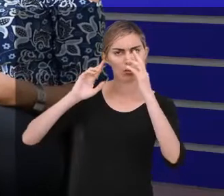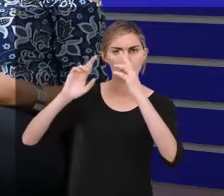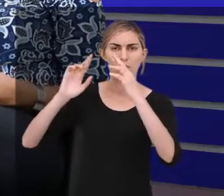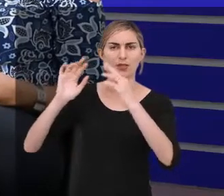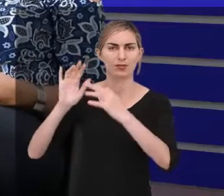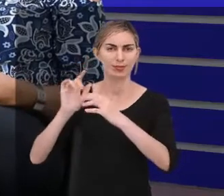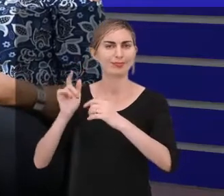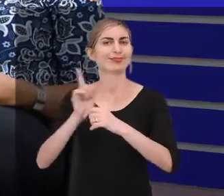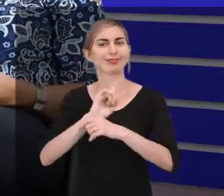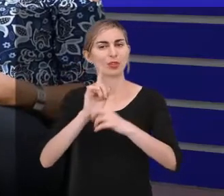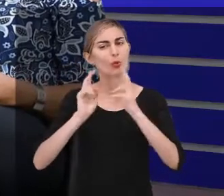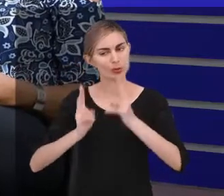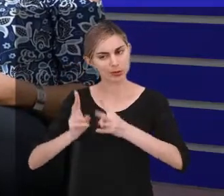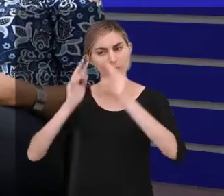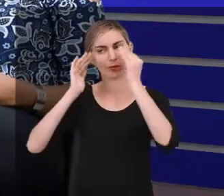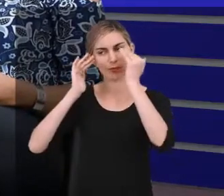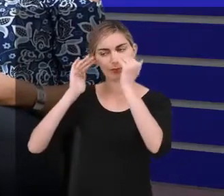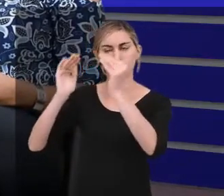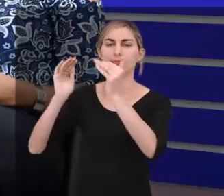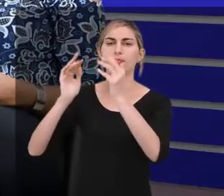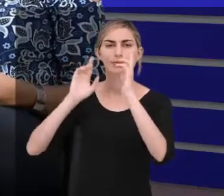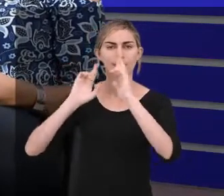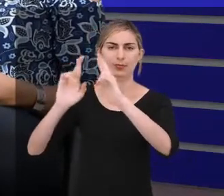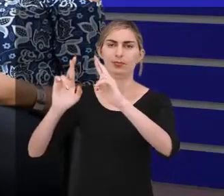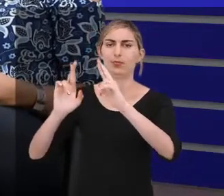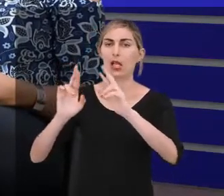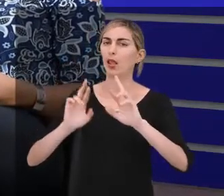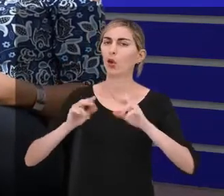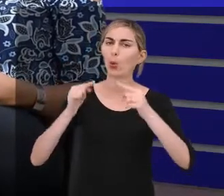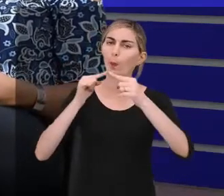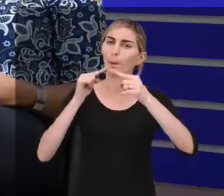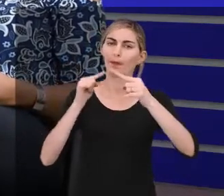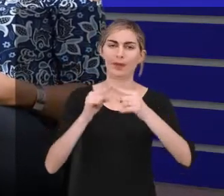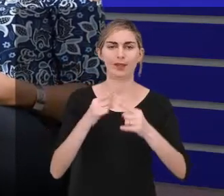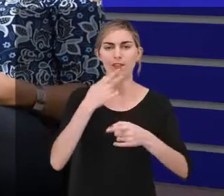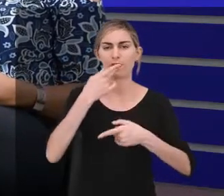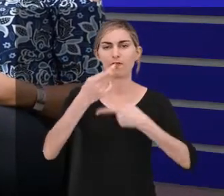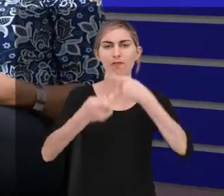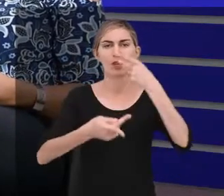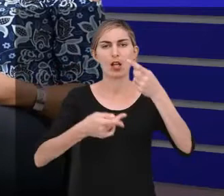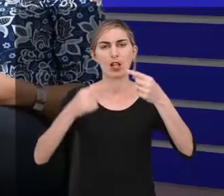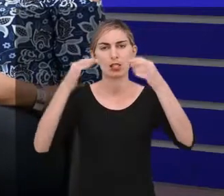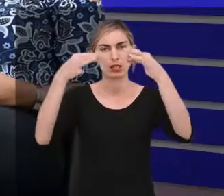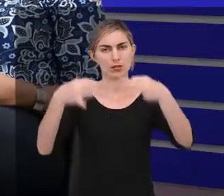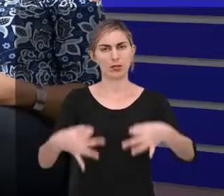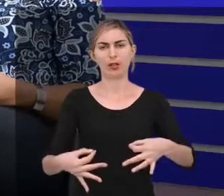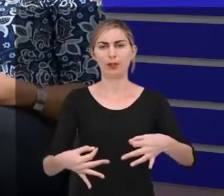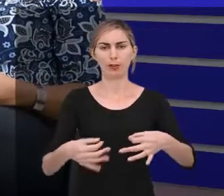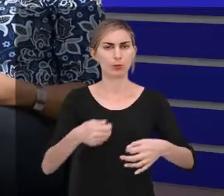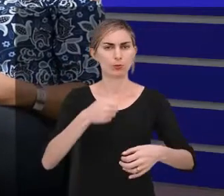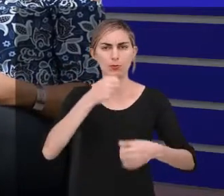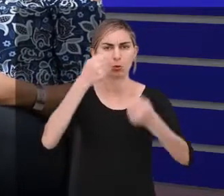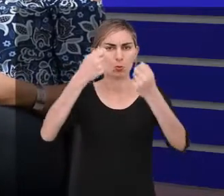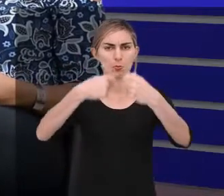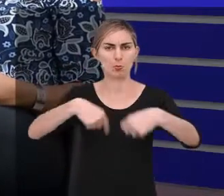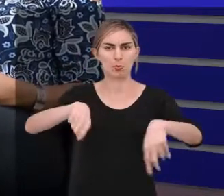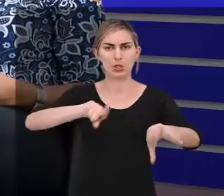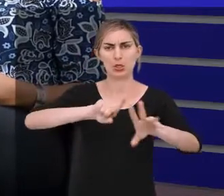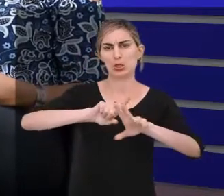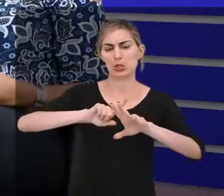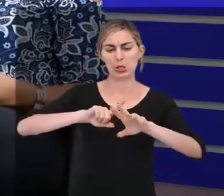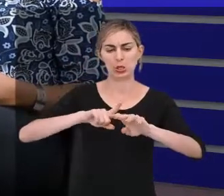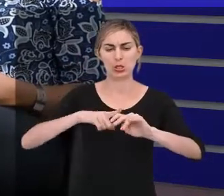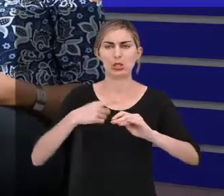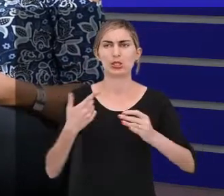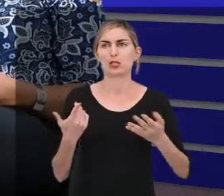ser assertivo tem muito a ver com ser adequado, falar de uma forma adequada, sem precisar misturar as coisas,